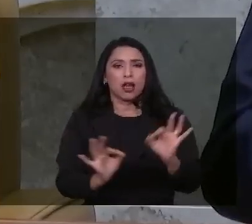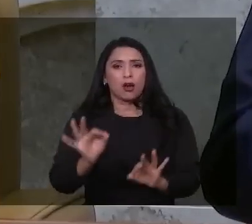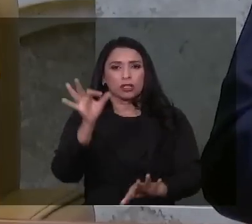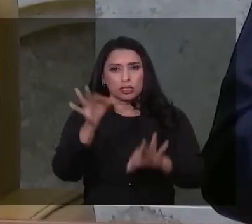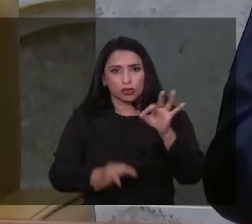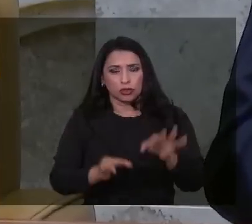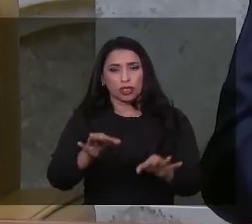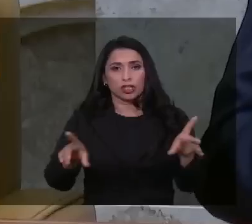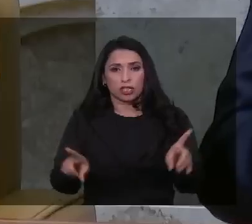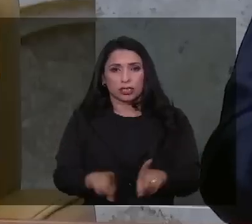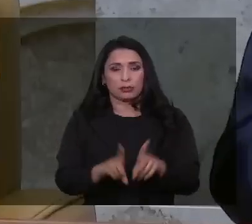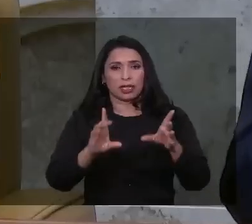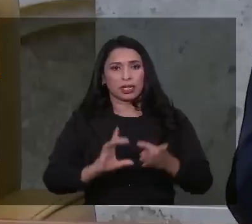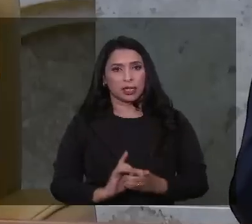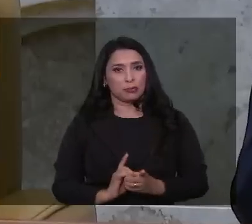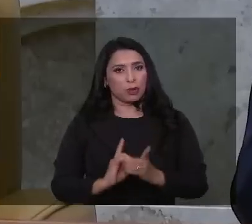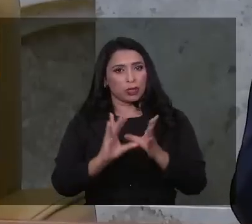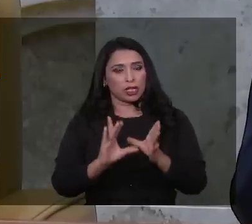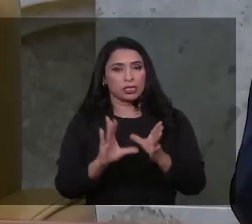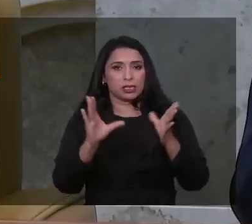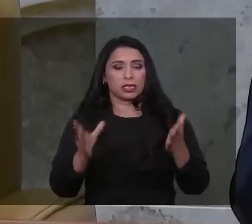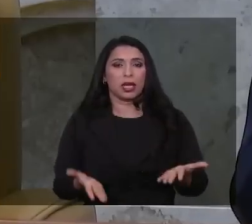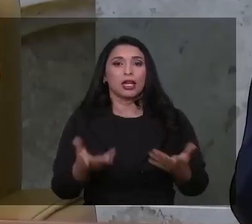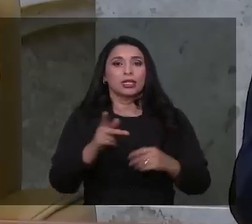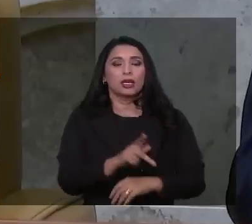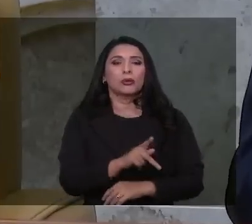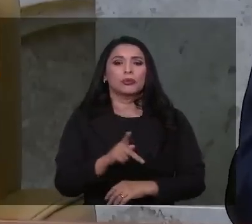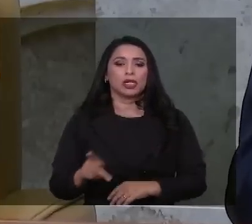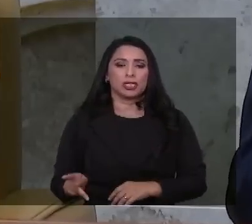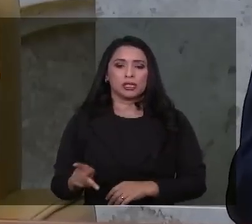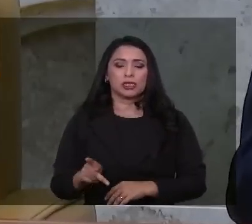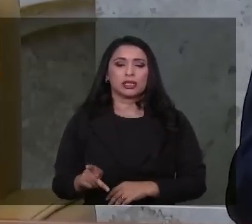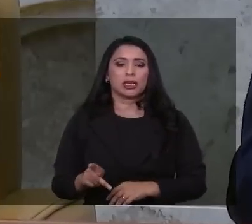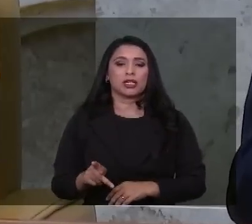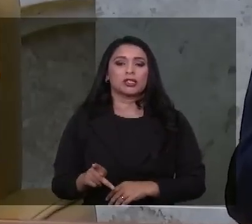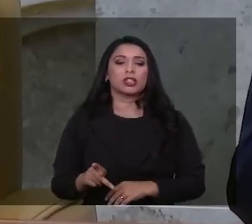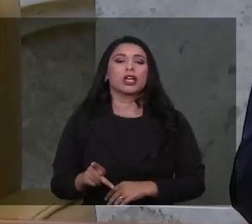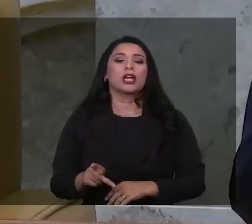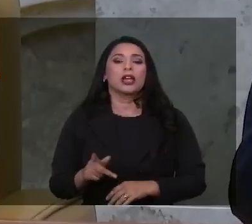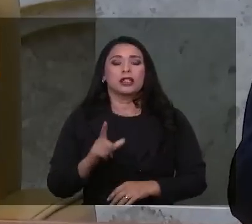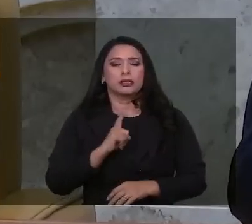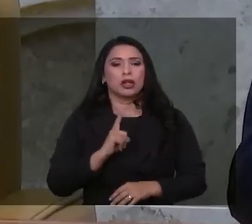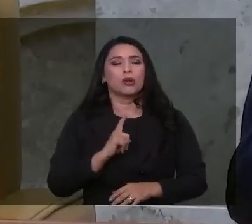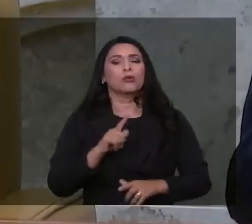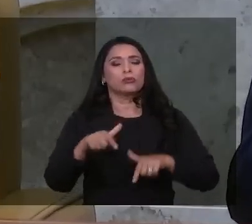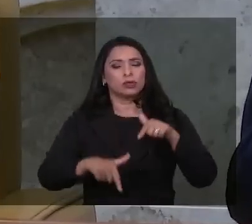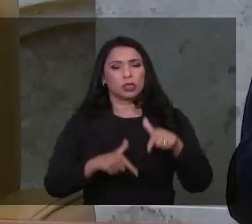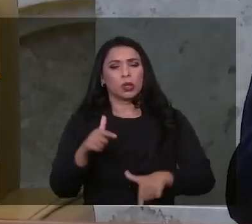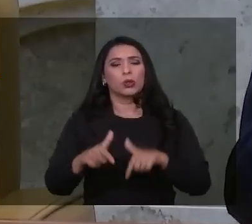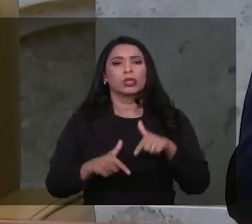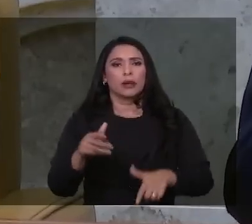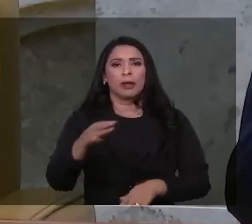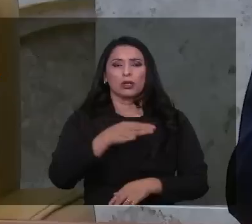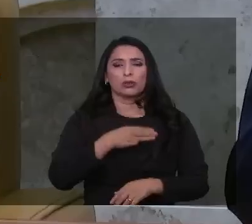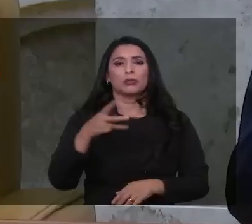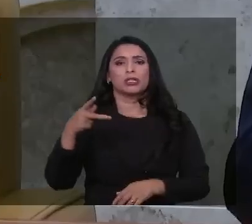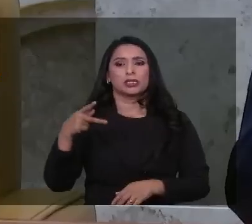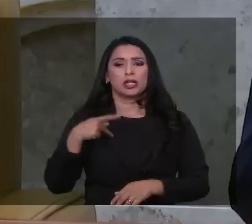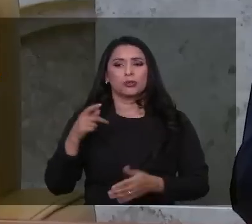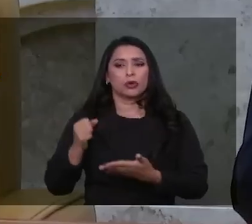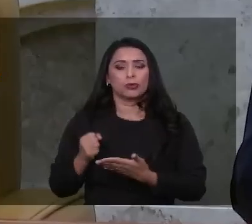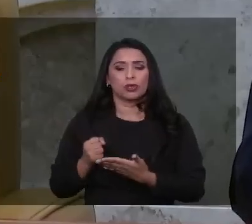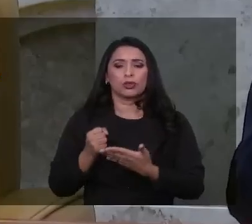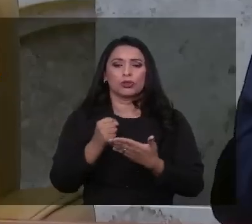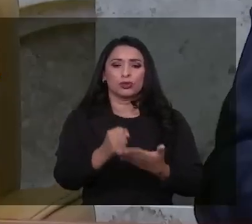democracia. Por isso, senhor presidente, conte com uma atuação socialmente efetiva do Ministério Público, que